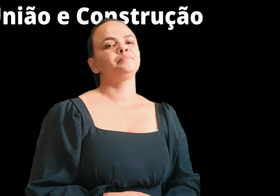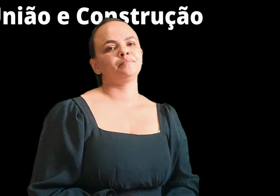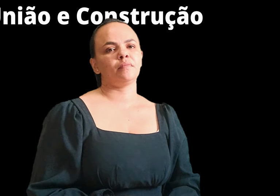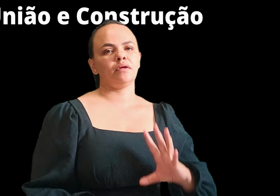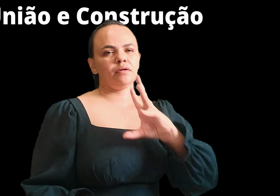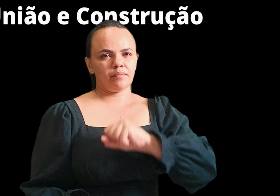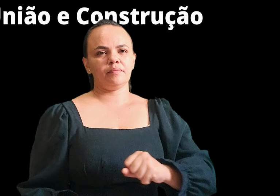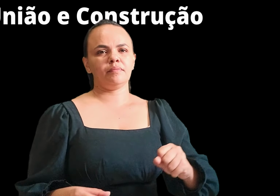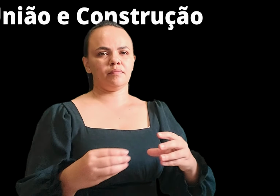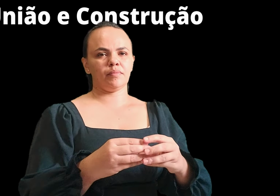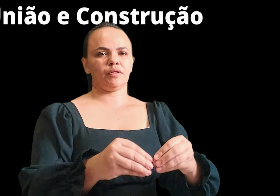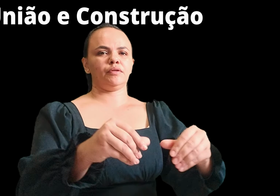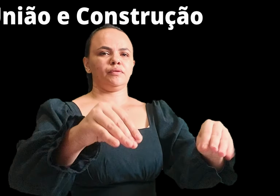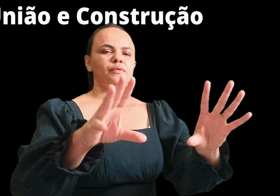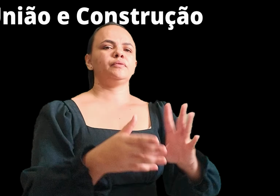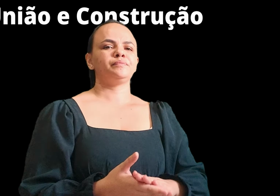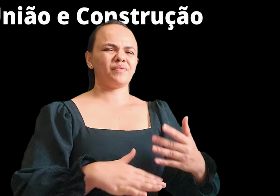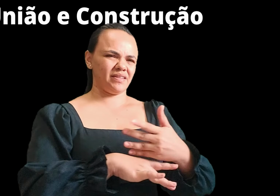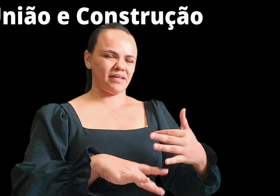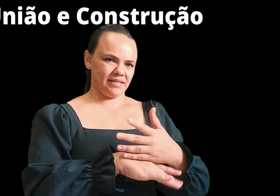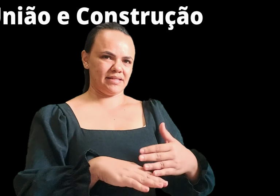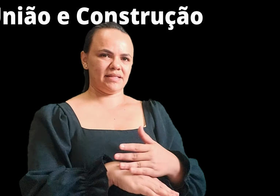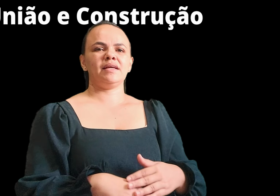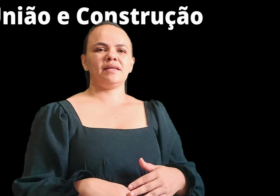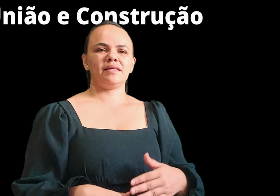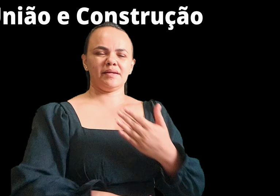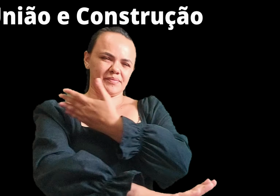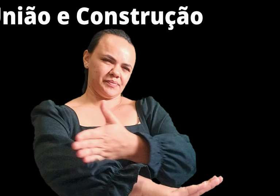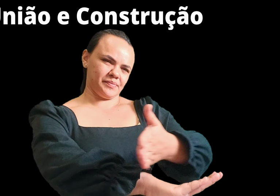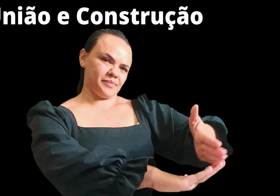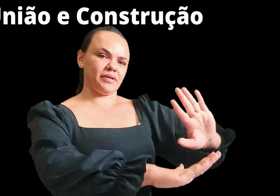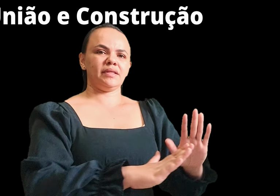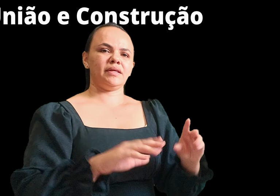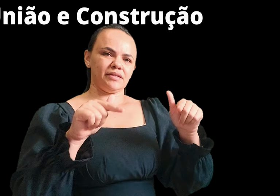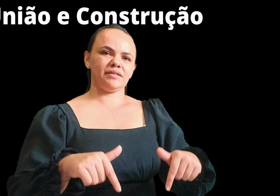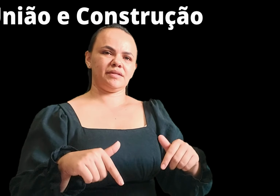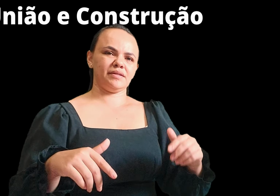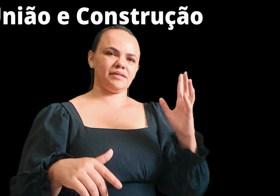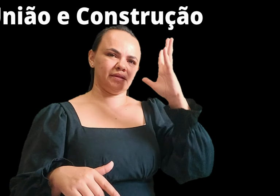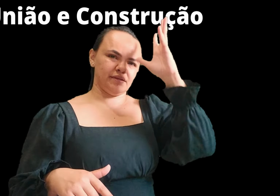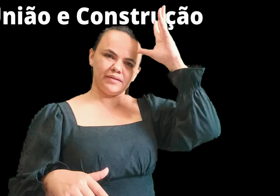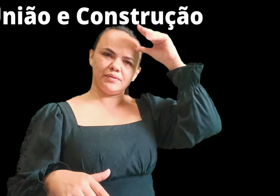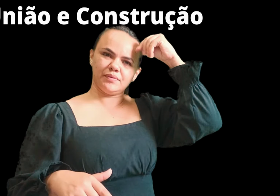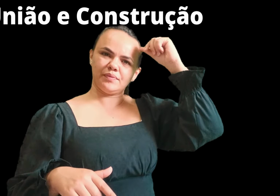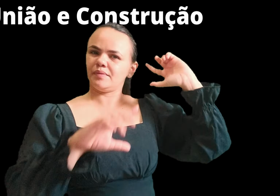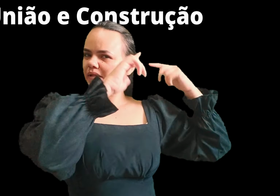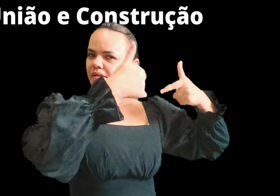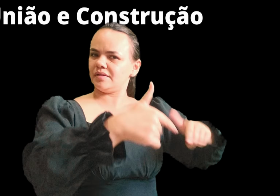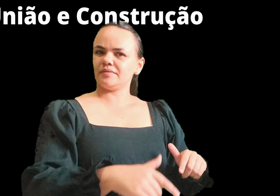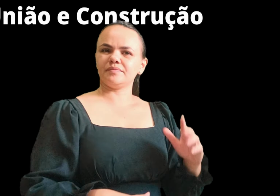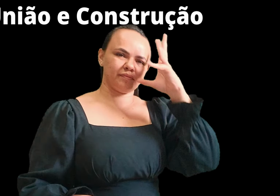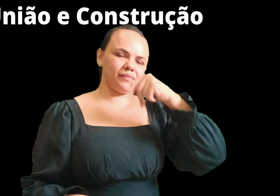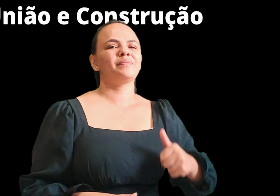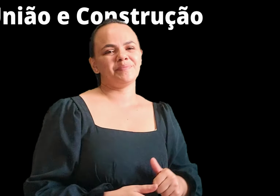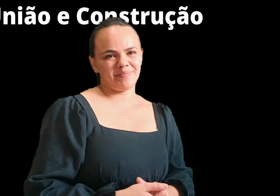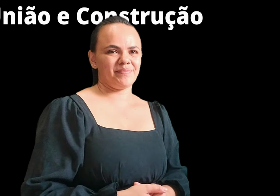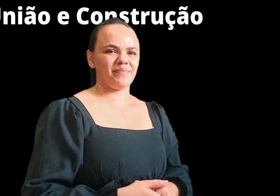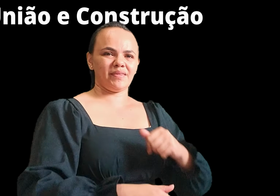Torrão cidadezinha modesta mas de Bela tradição plantada na CH da